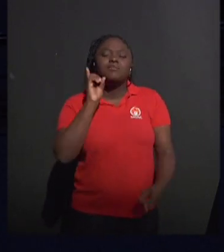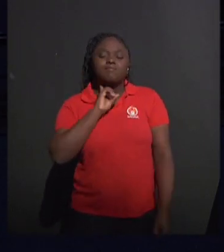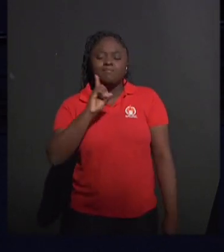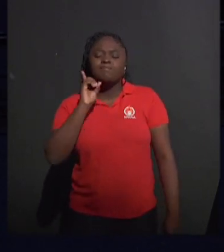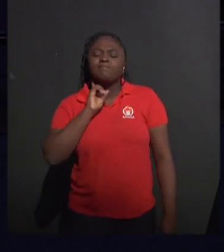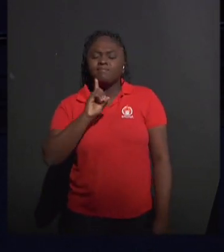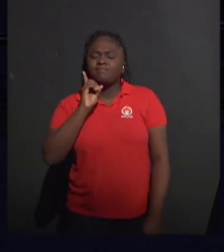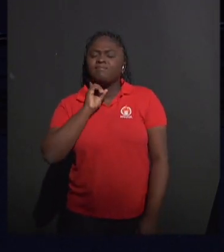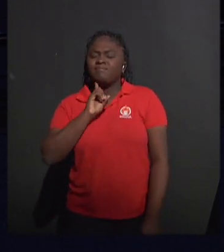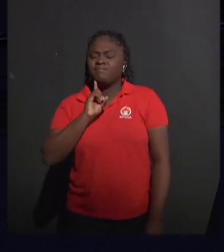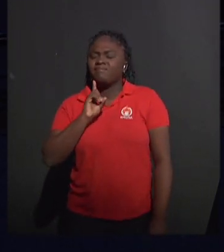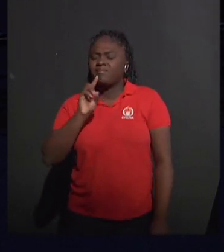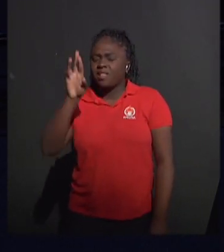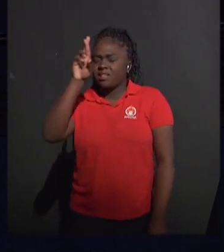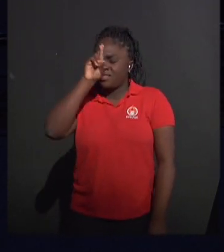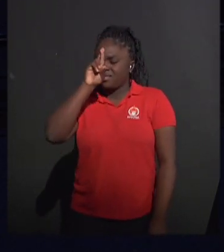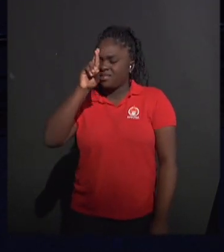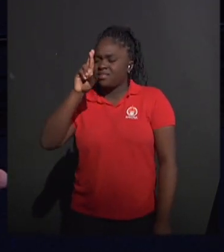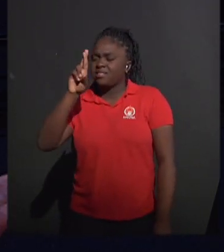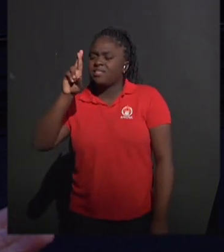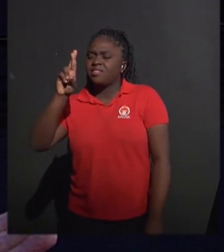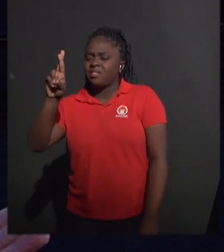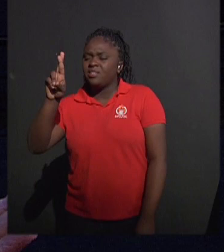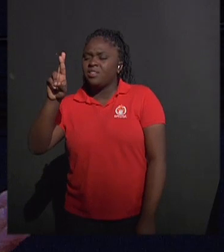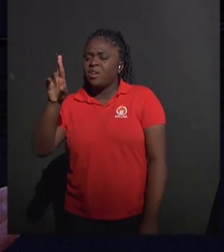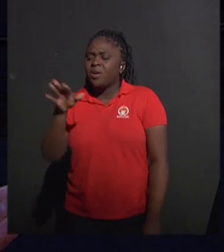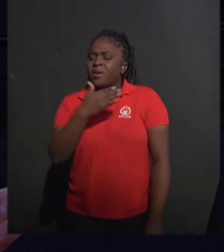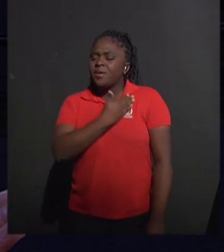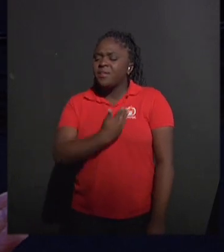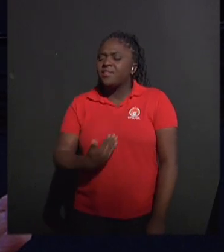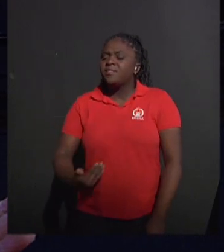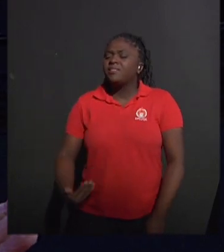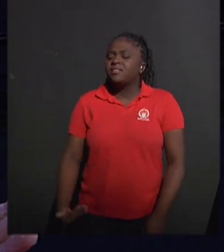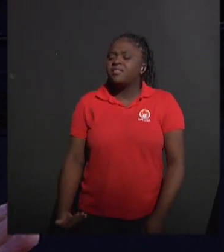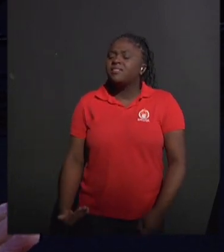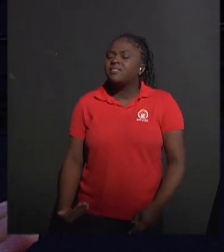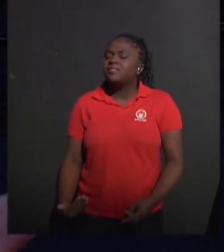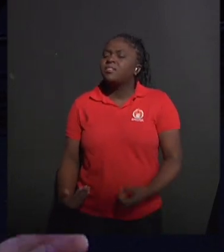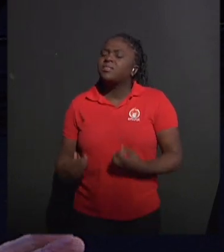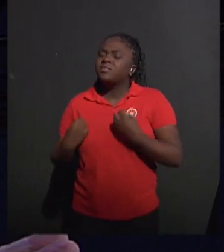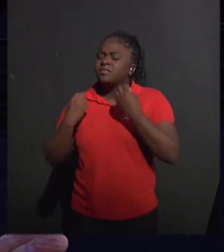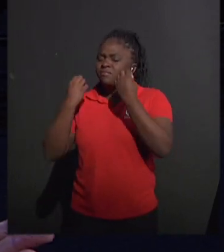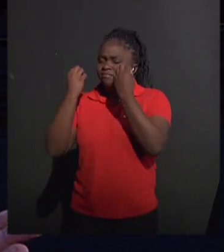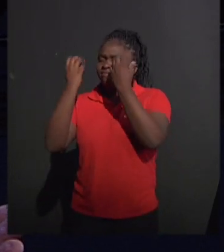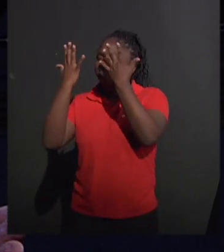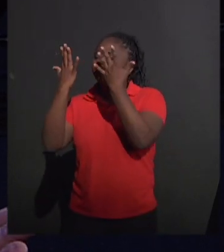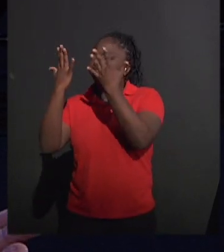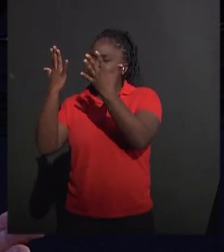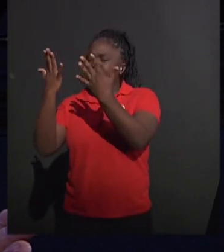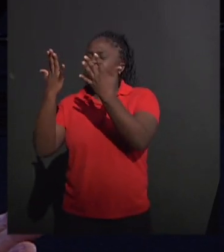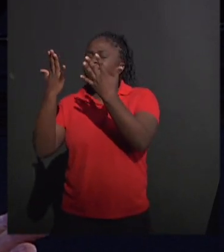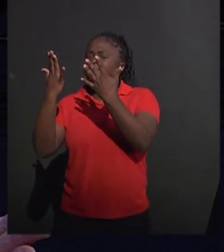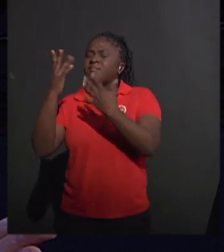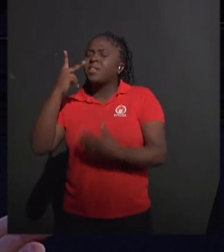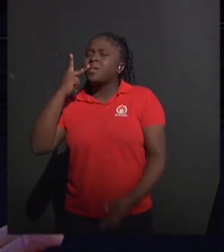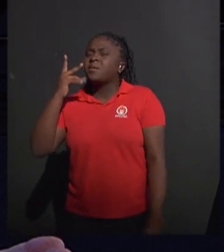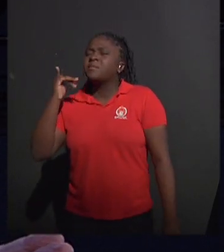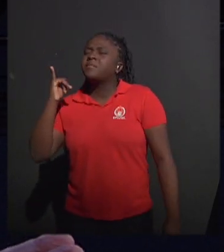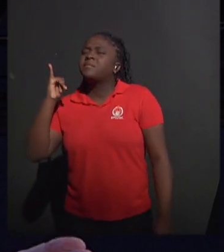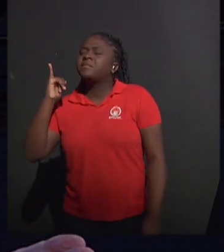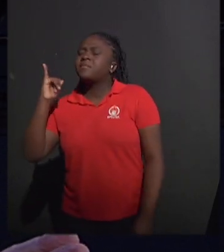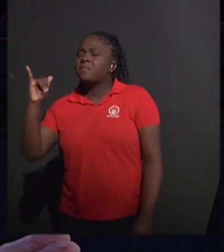Para isto, Senhor, tome o governador em Tuas mãos. Tome-o, ó Pai. Senhor, que as